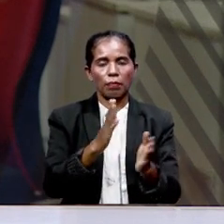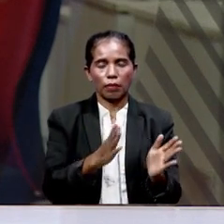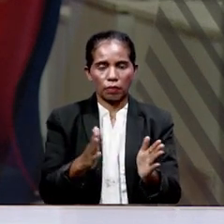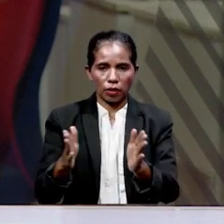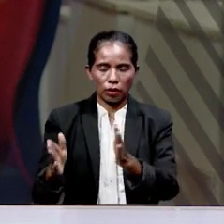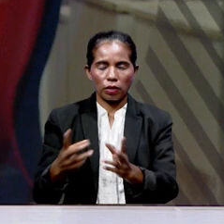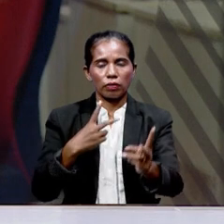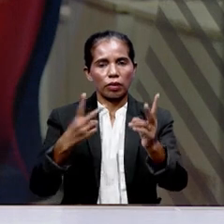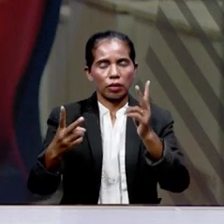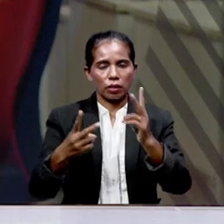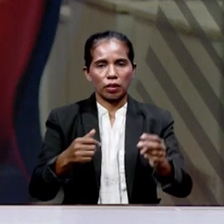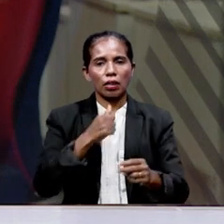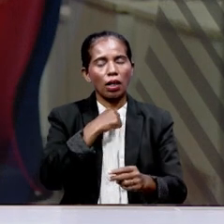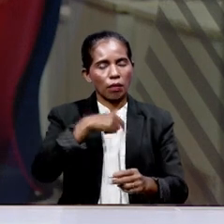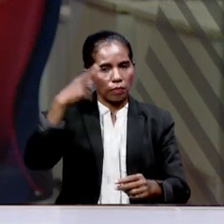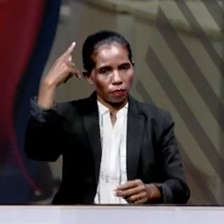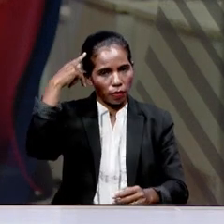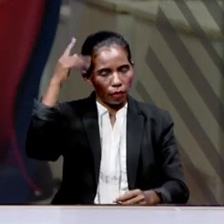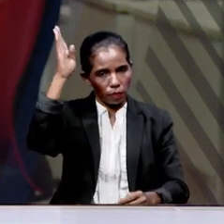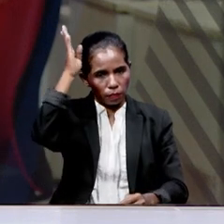Papa Francisco.